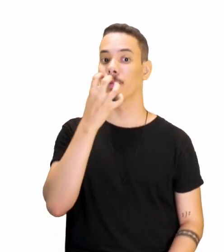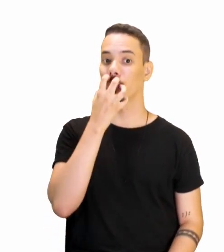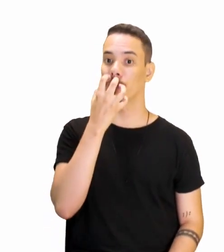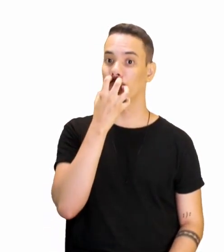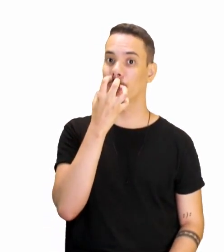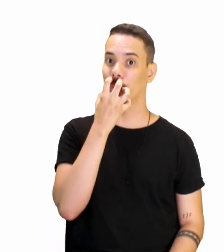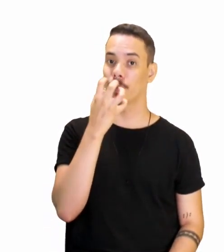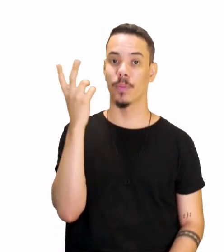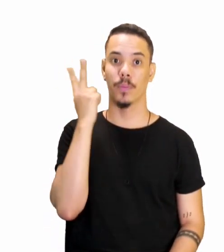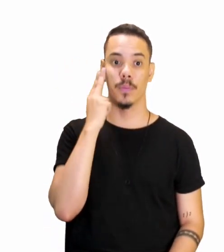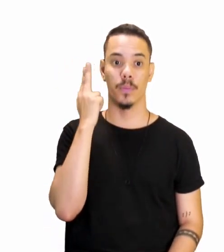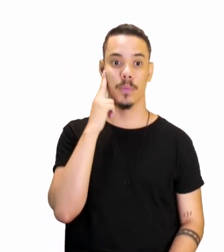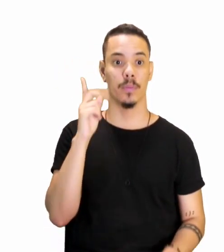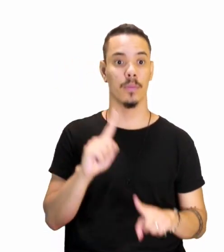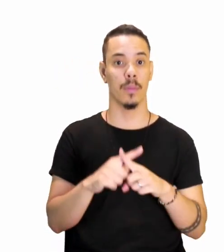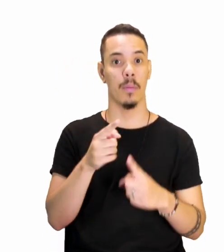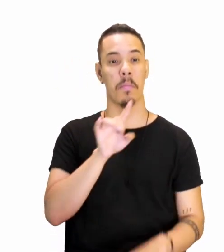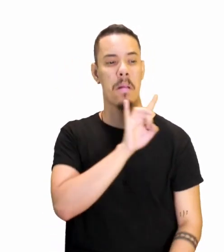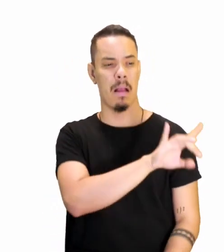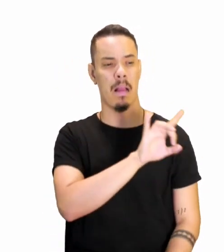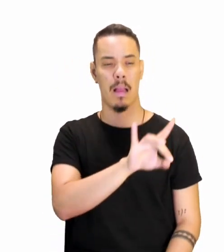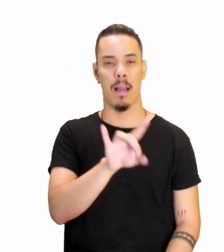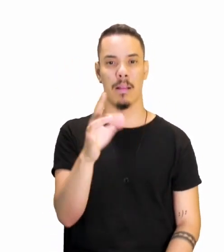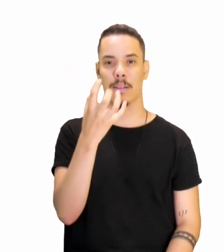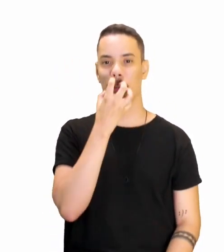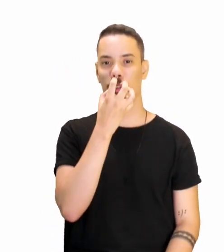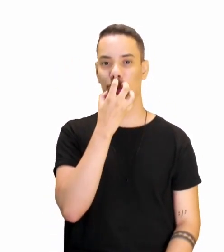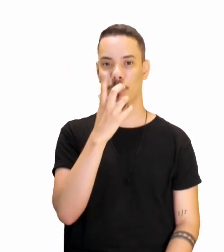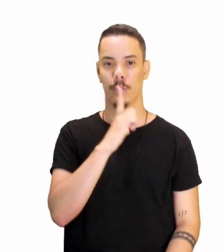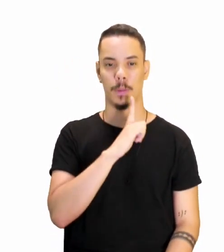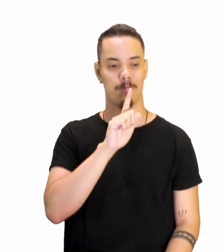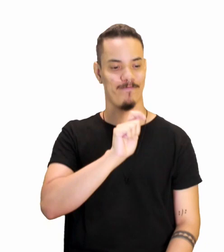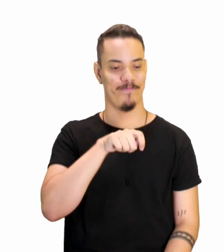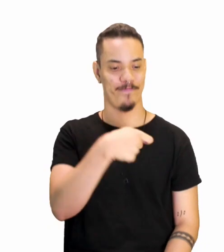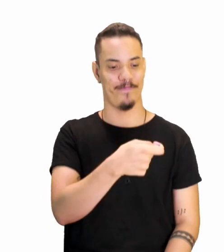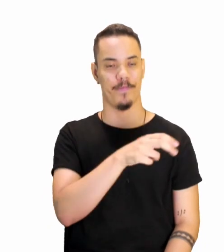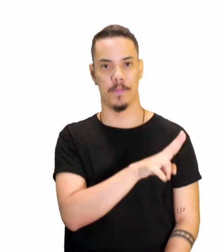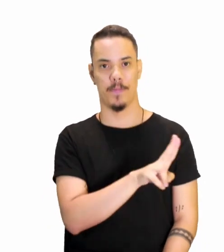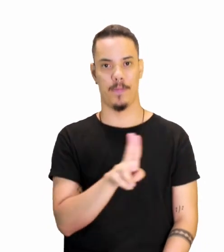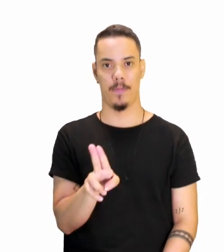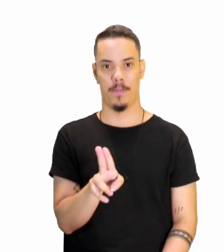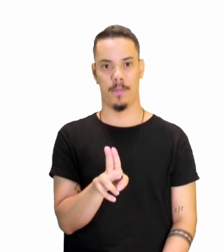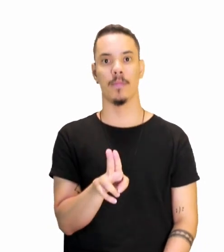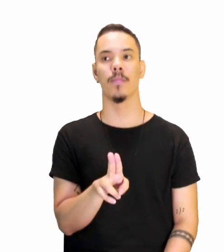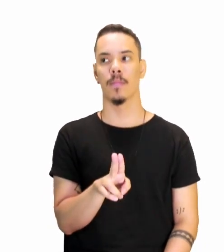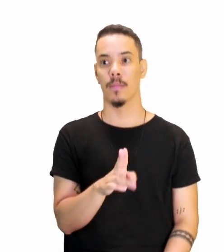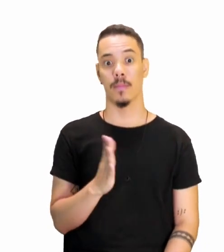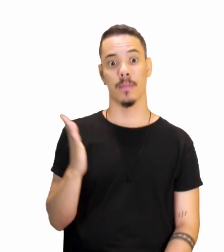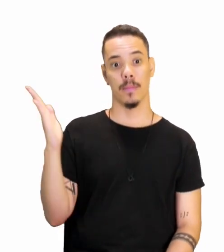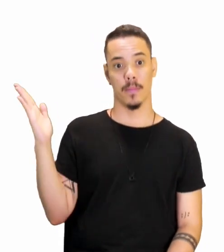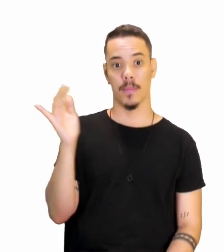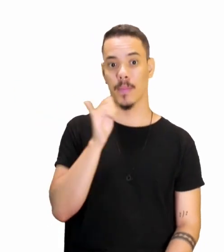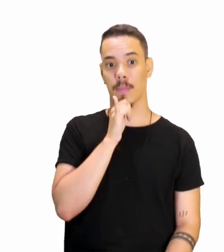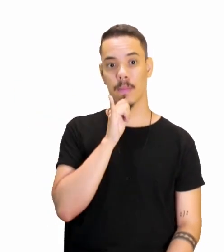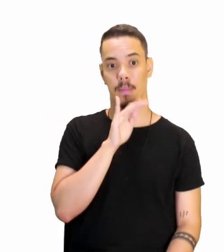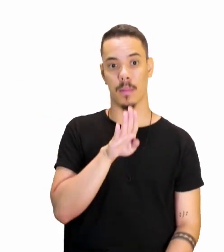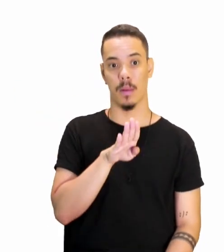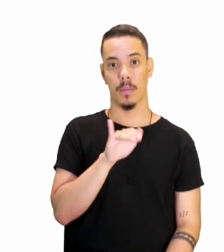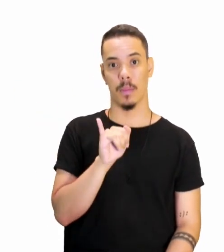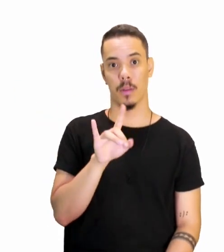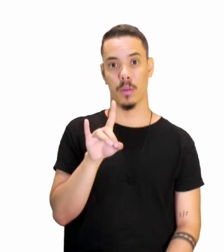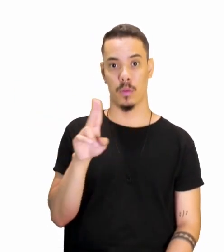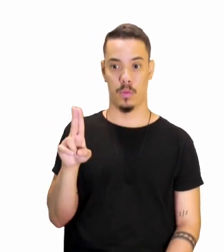é o comum, mas cada cachorro vai receber um nome. Sim, aqui, coloquei aqui